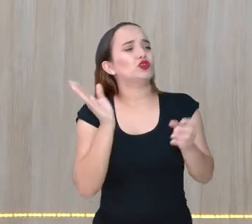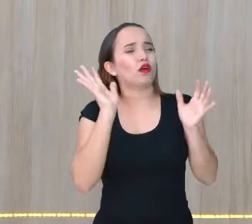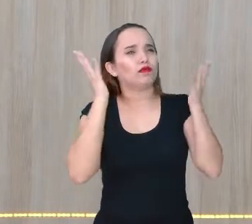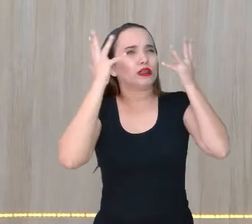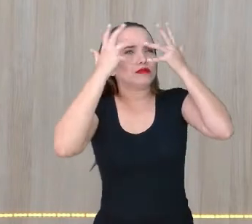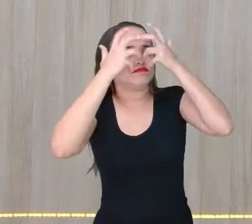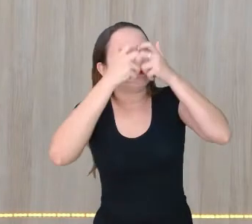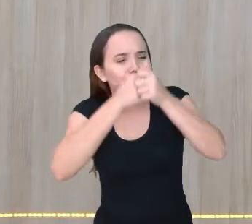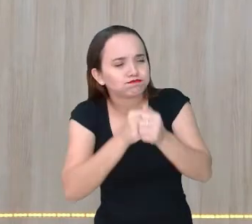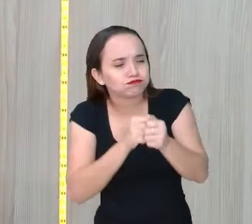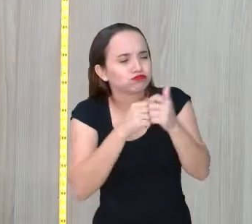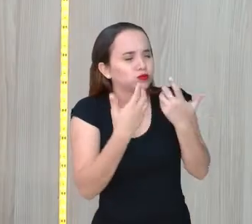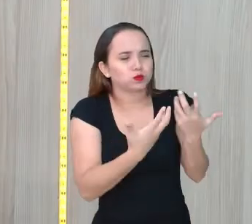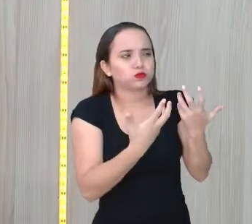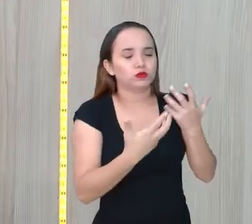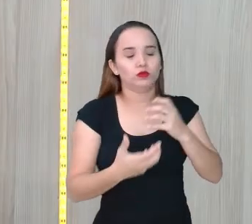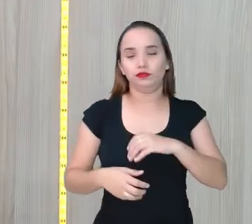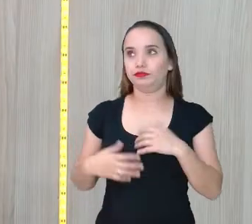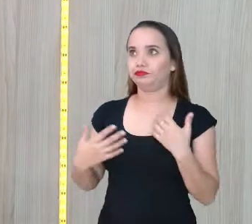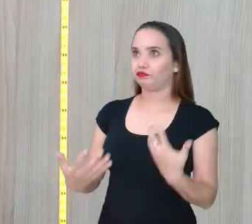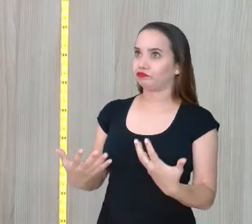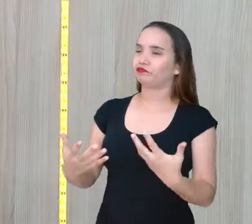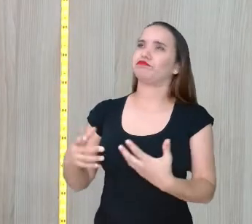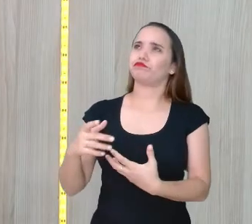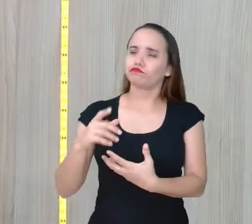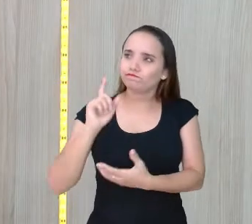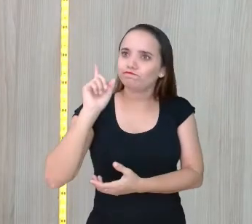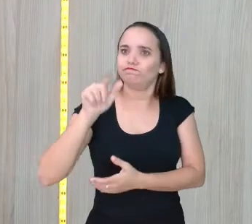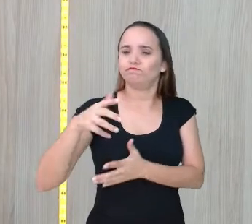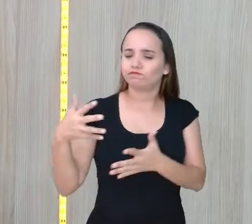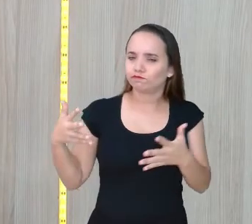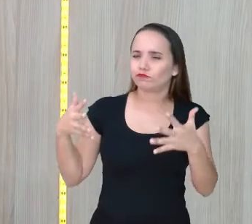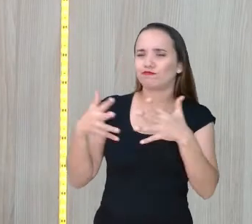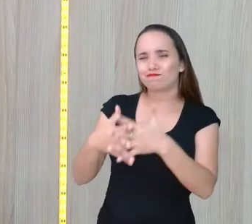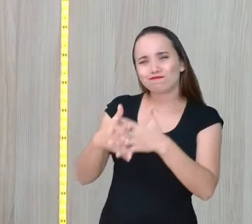Professora Vanessa, é complicado, né, essa questão hoje